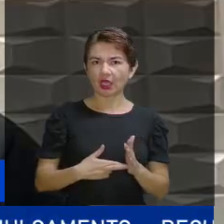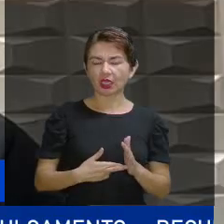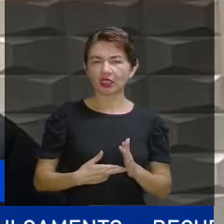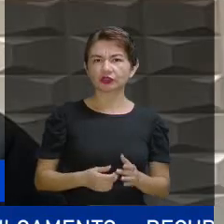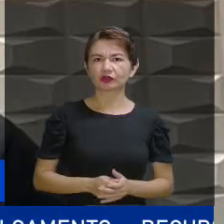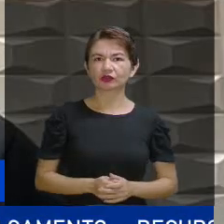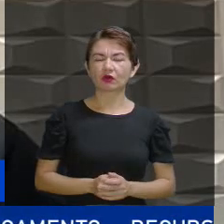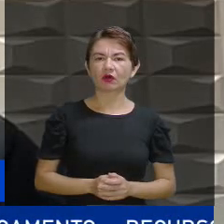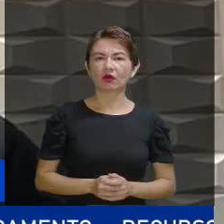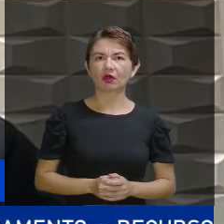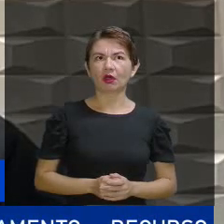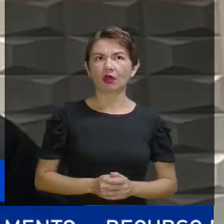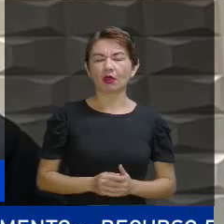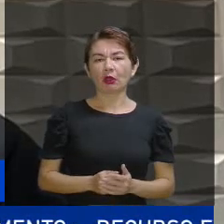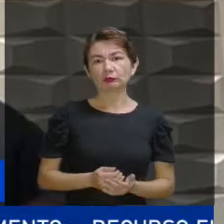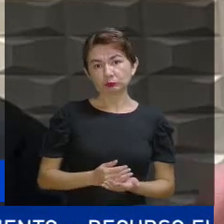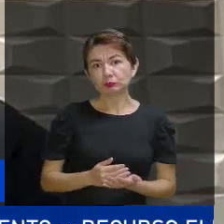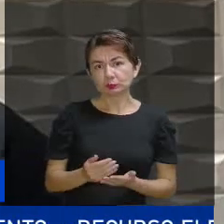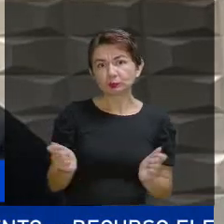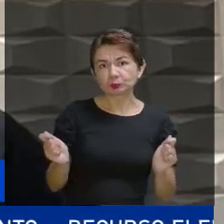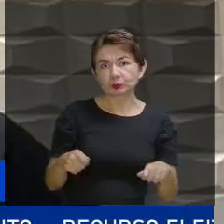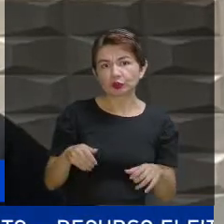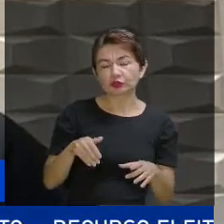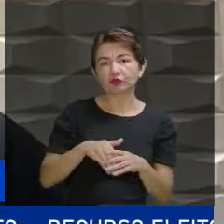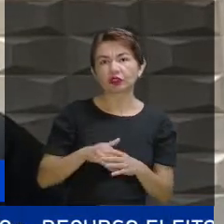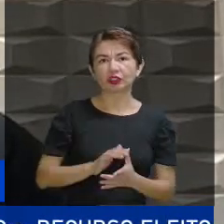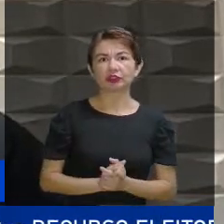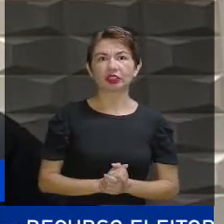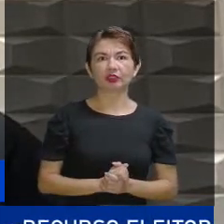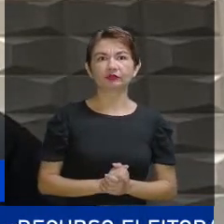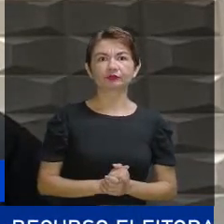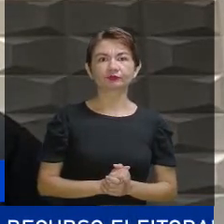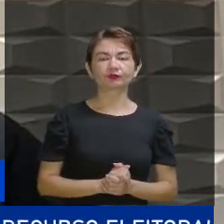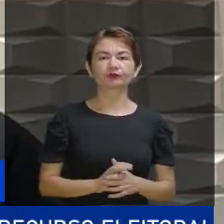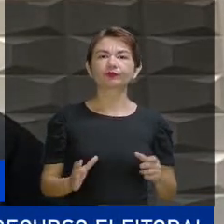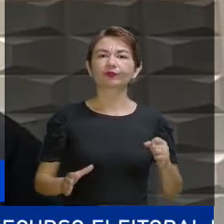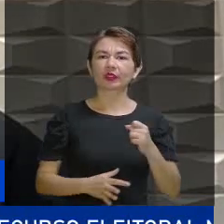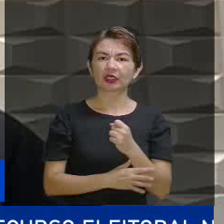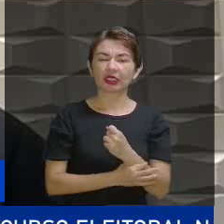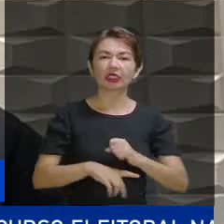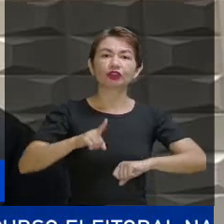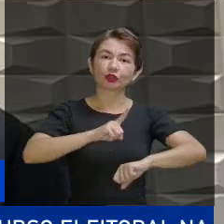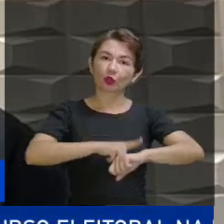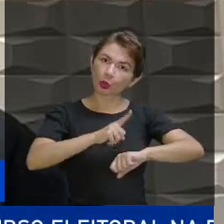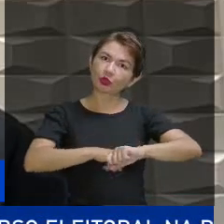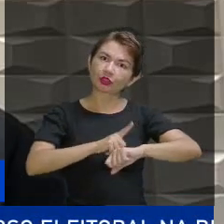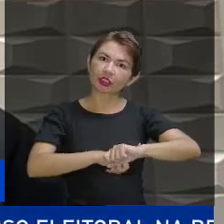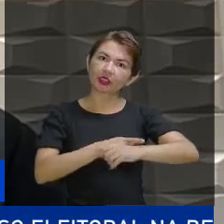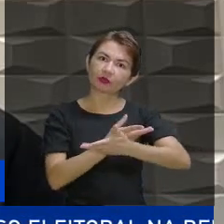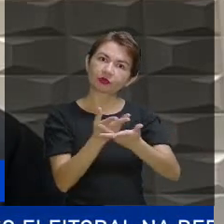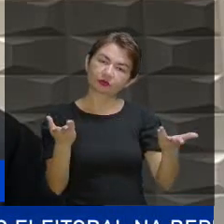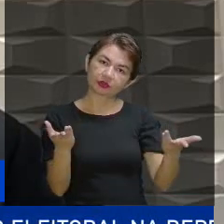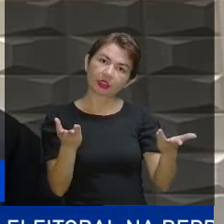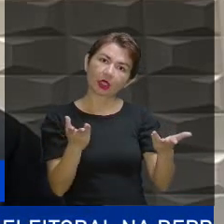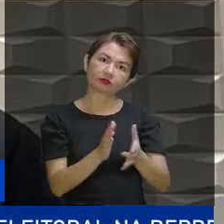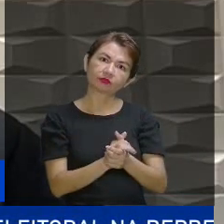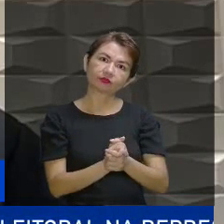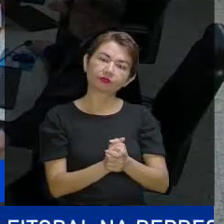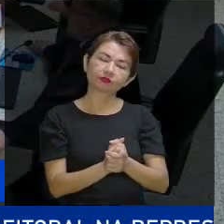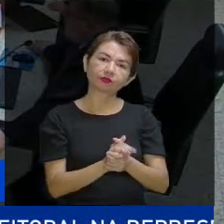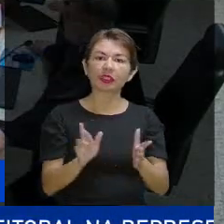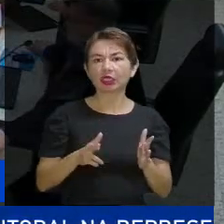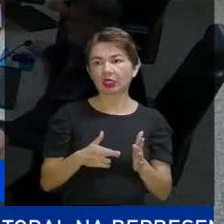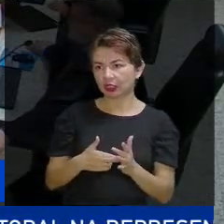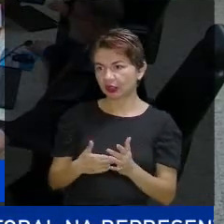adiantar a conclusão do voto. Se for convergente a tese, eu abro mão até mesmo para garantir tempo de Vossas Excelências.